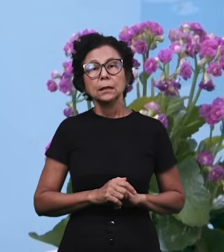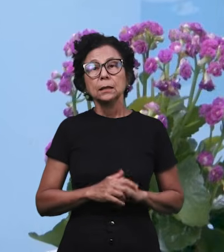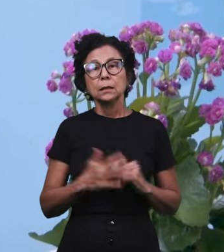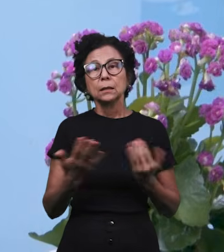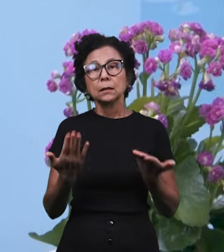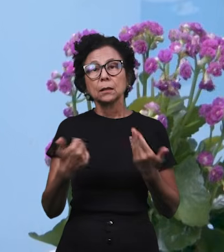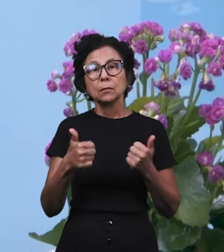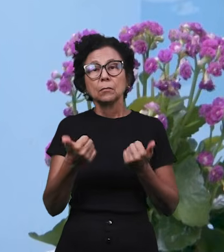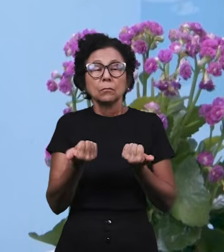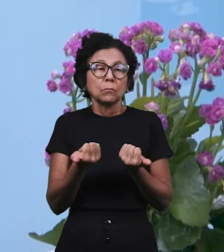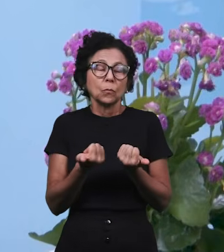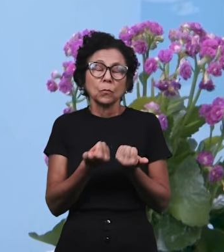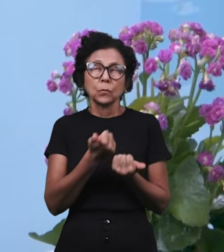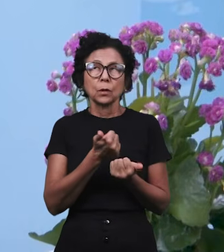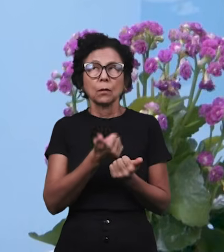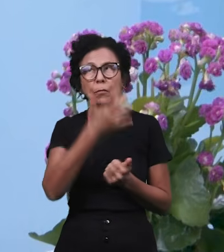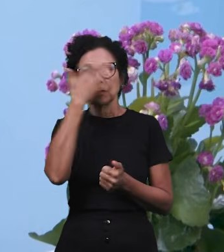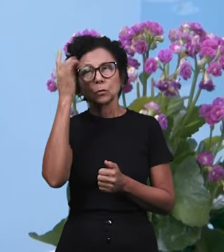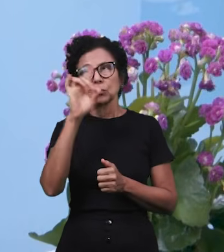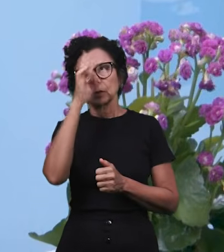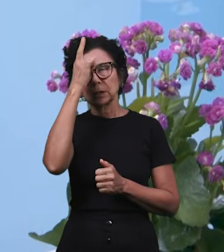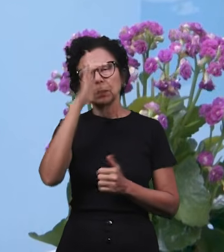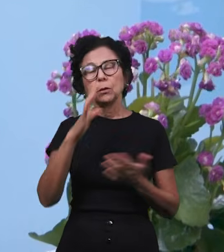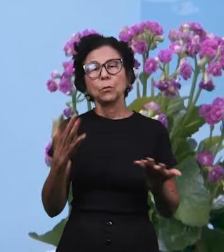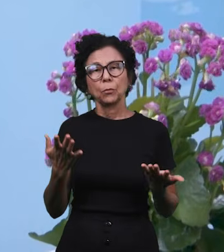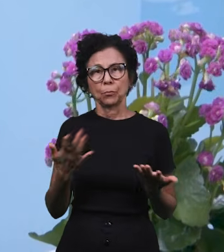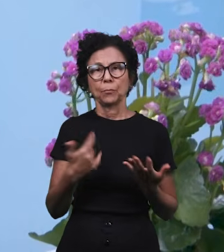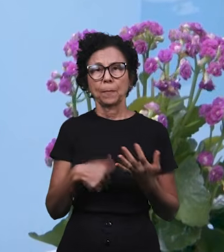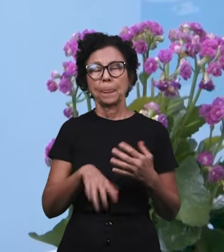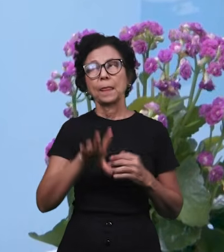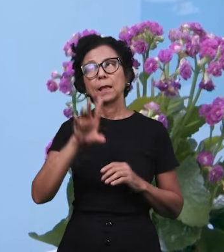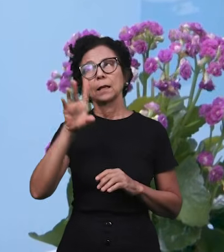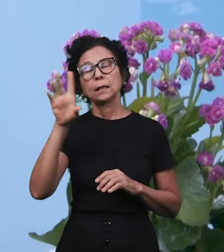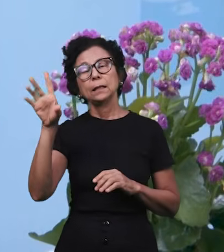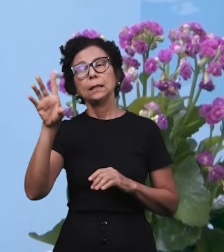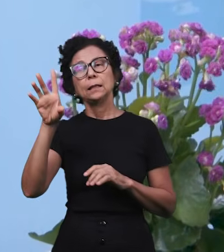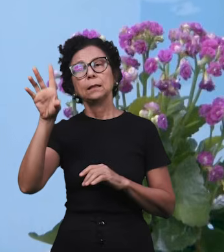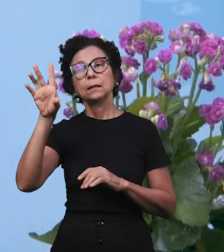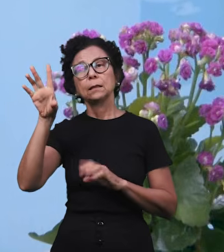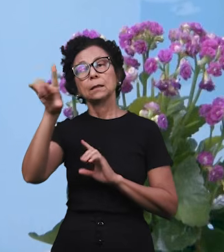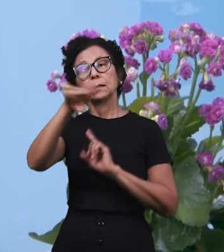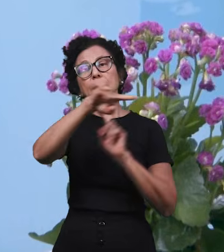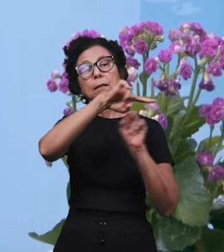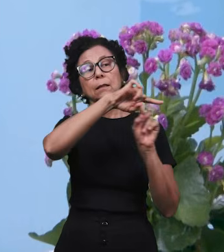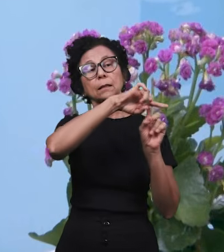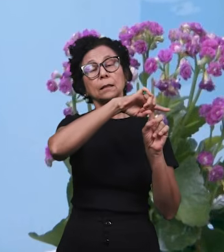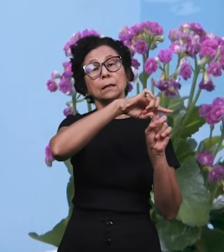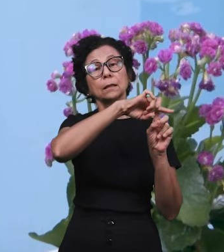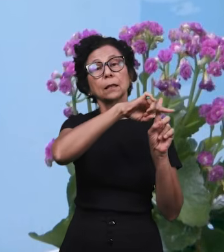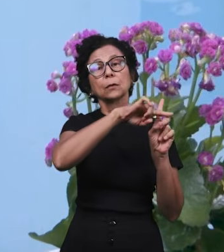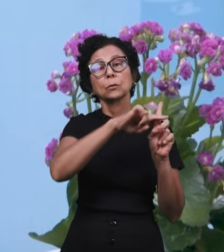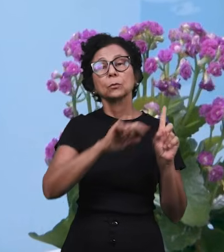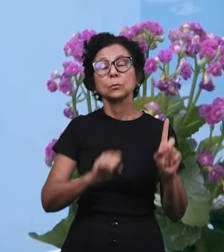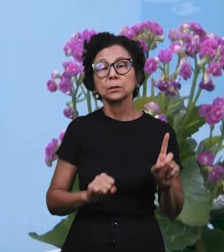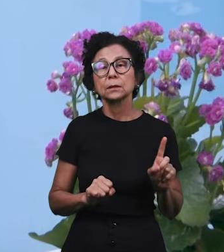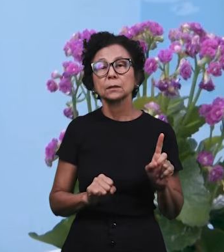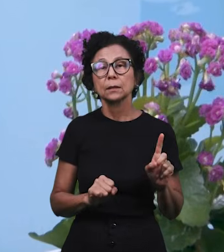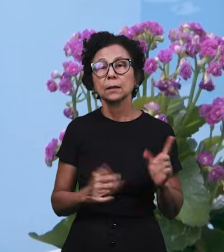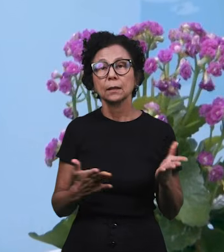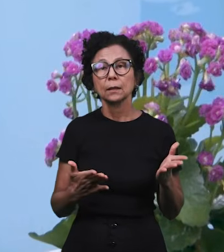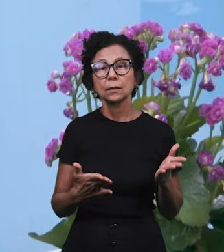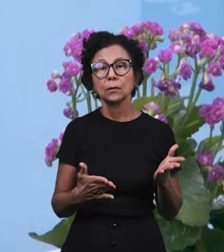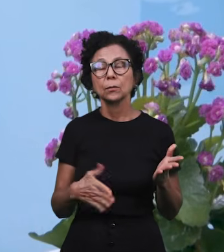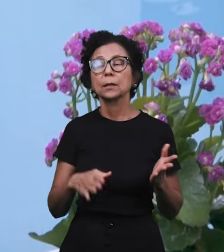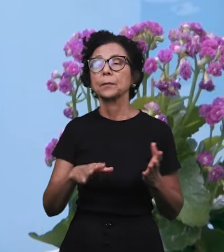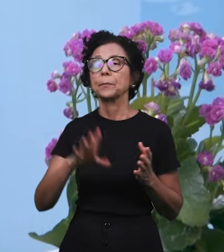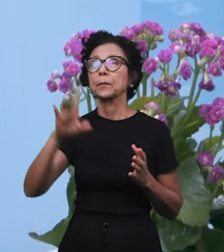né? Lá na cruz do Calvário, o projeto que foi consumado, que foi o Senhor Jesus, né? Ele mandou o Filho